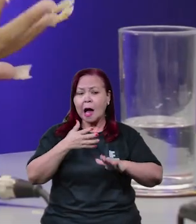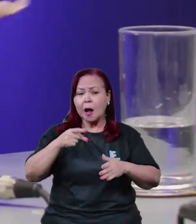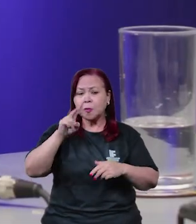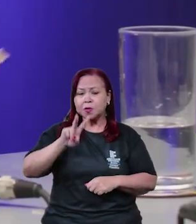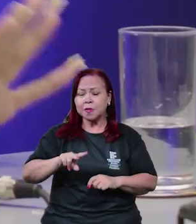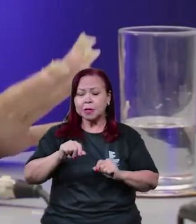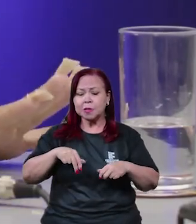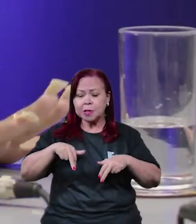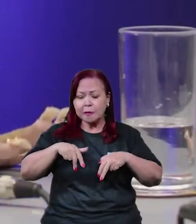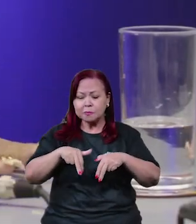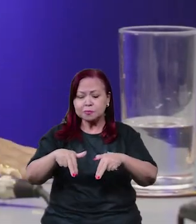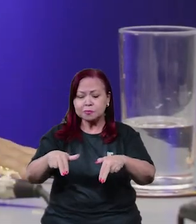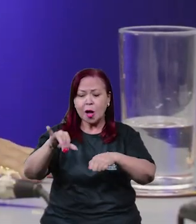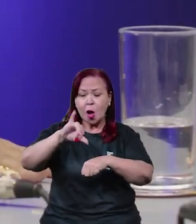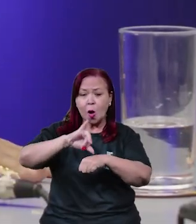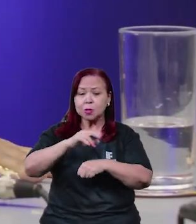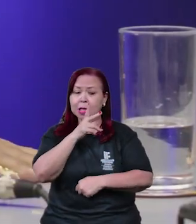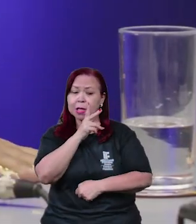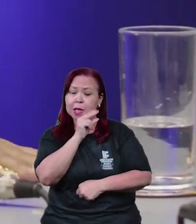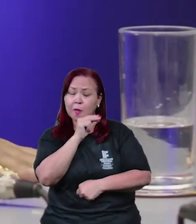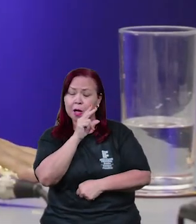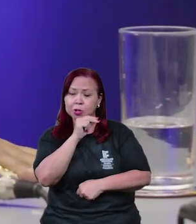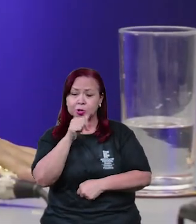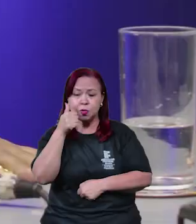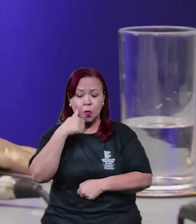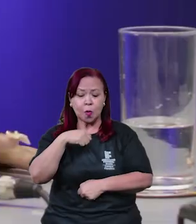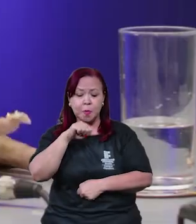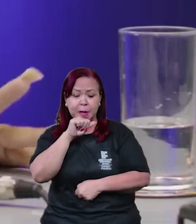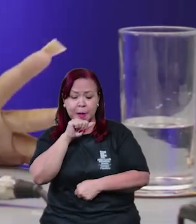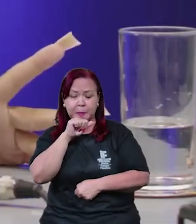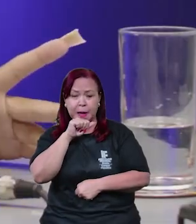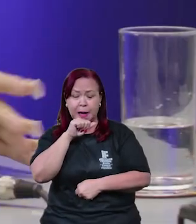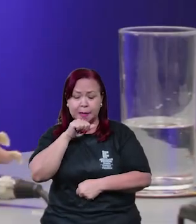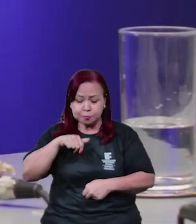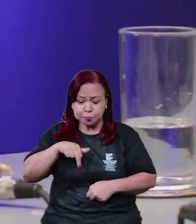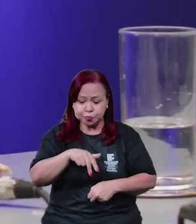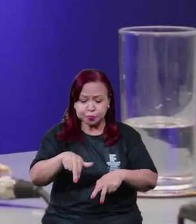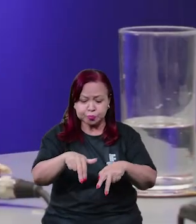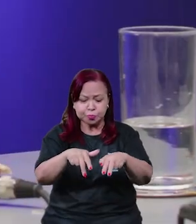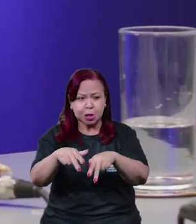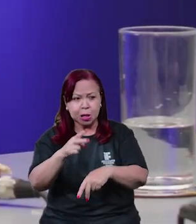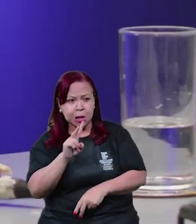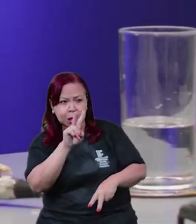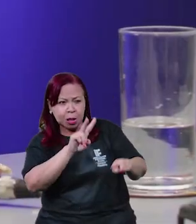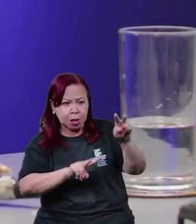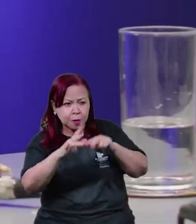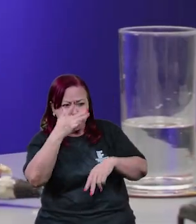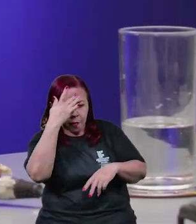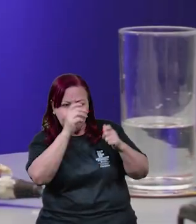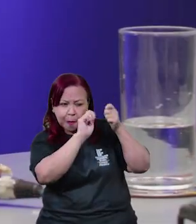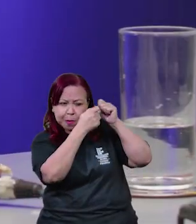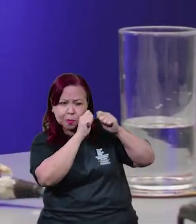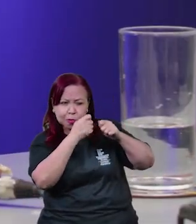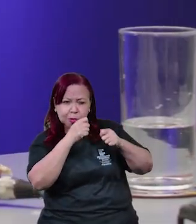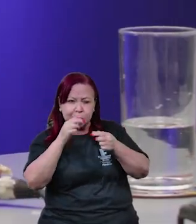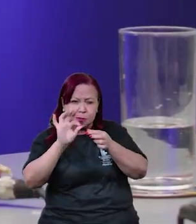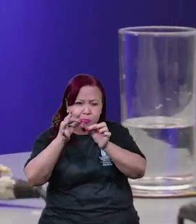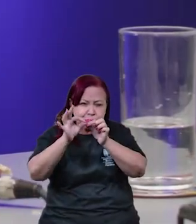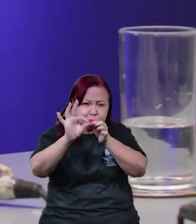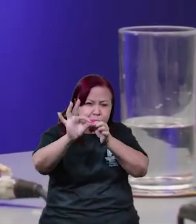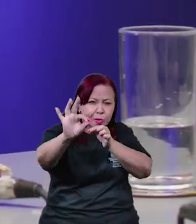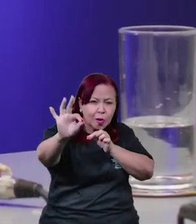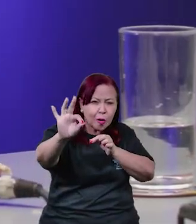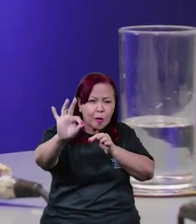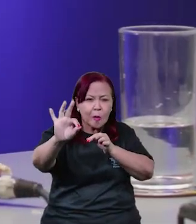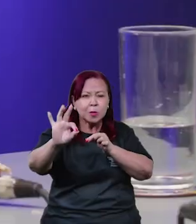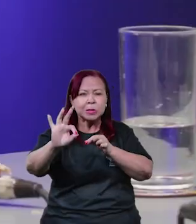andando com a minha mãe no centro de Taguatinga e a gente tava, tipo assim, na Sandu e via alguém de trança lá subindo. E